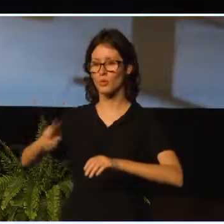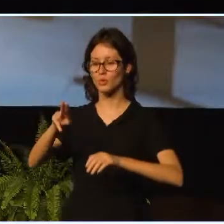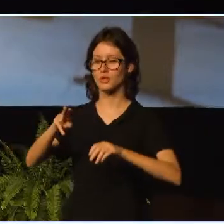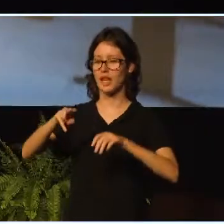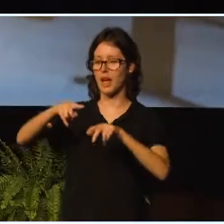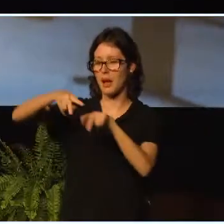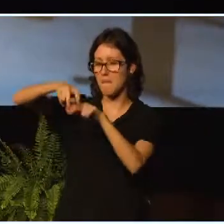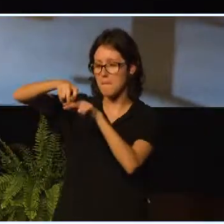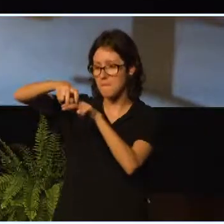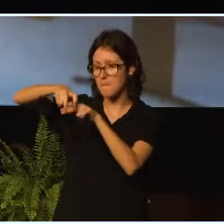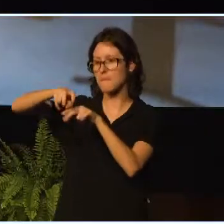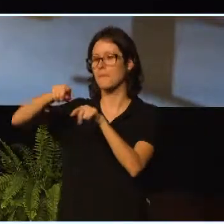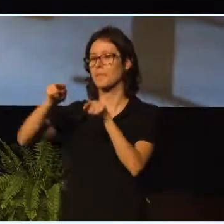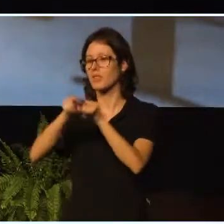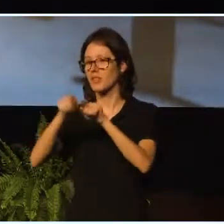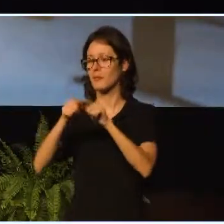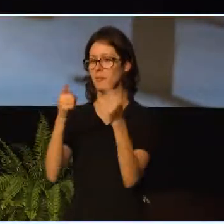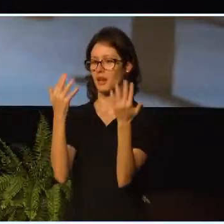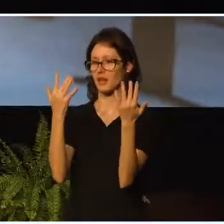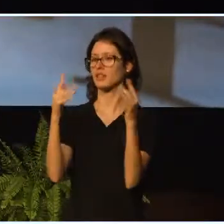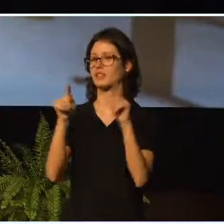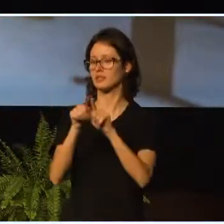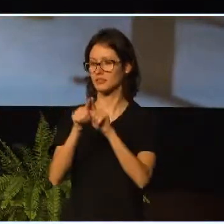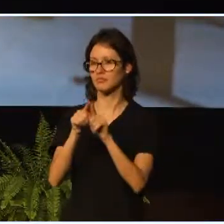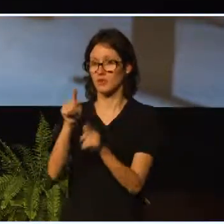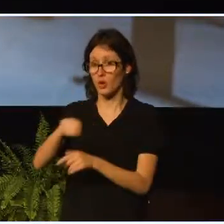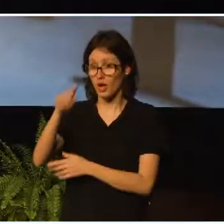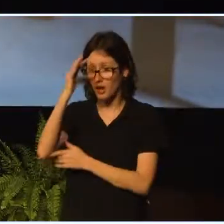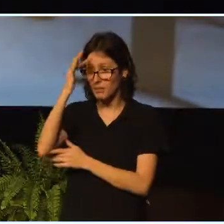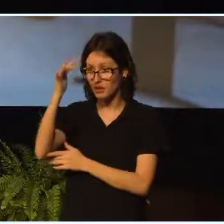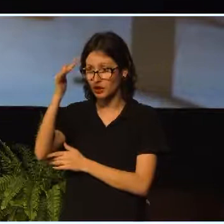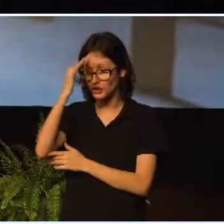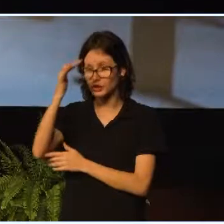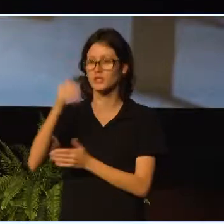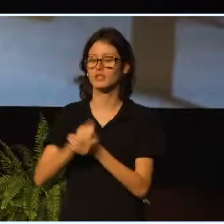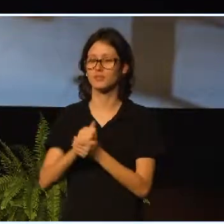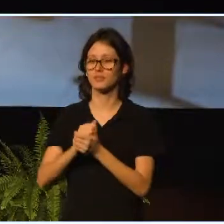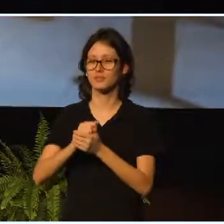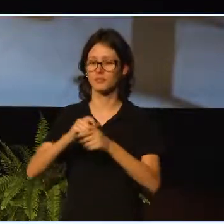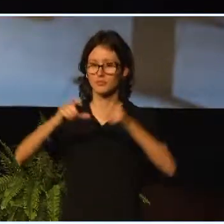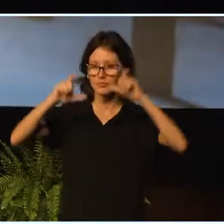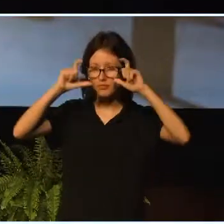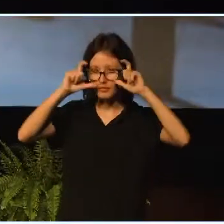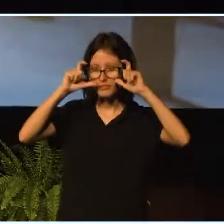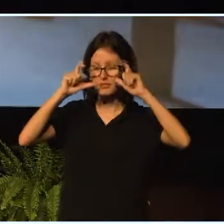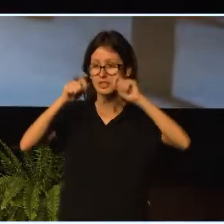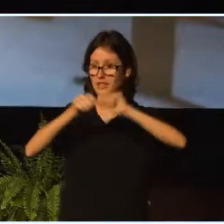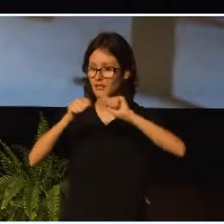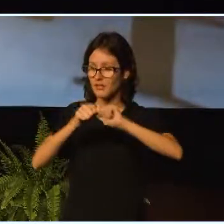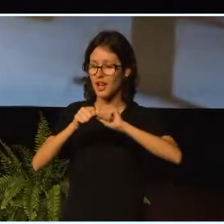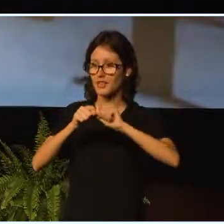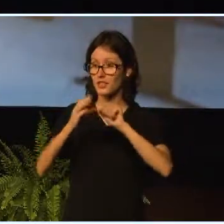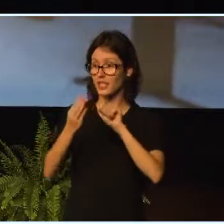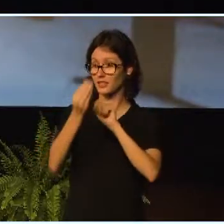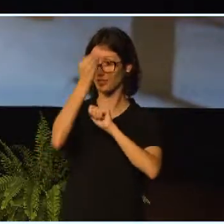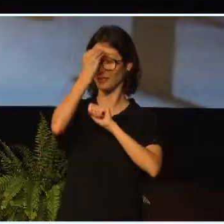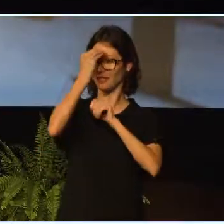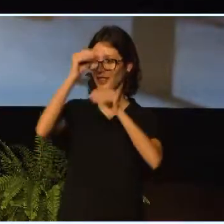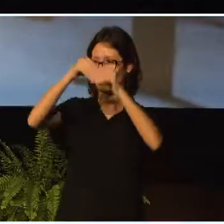perna. Agora, imagina o seguinte, você registra a atividade do seu cérebro com esses